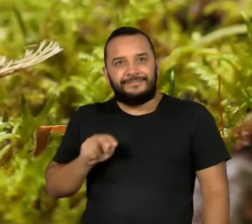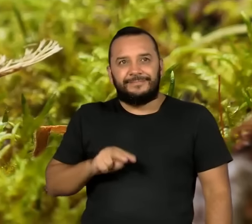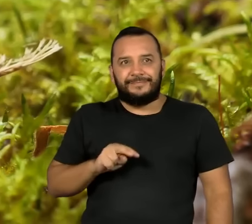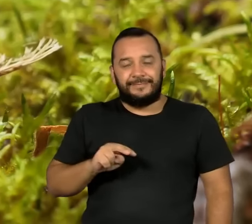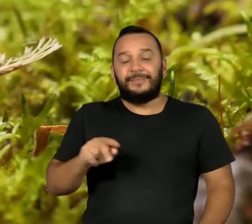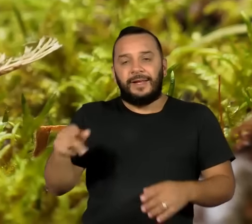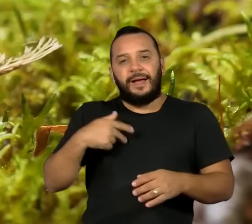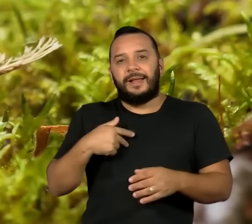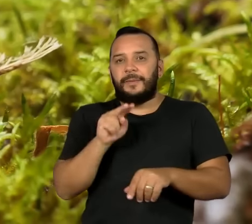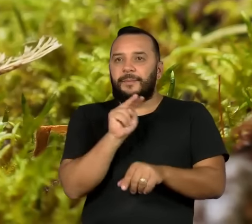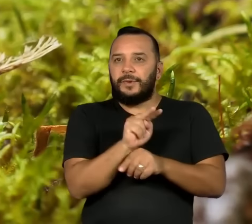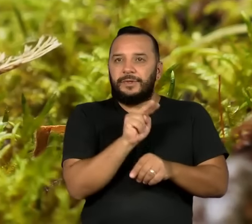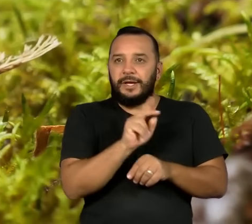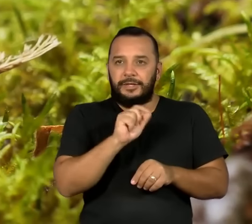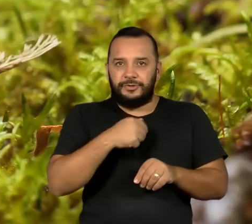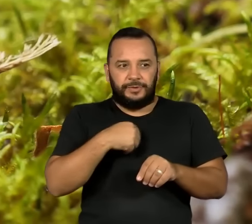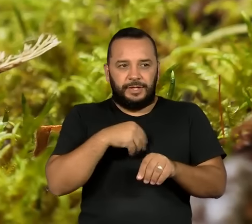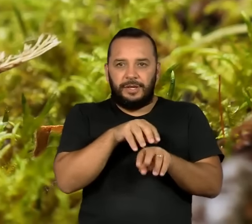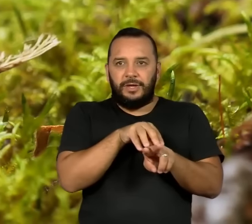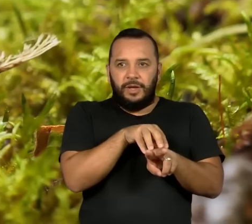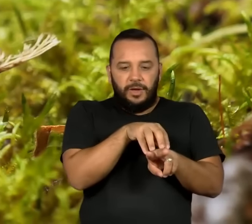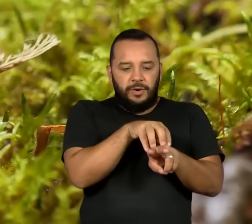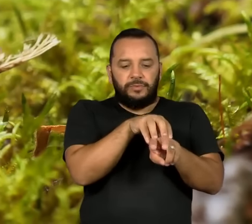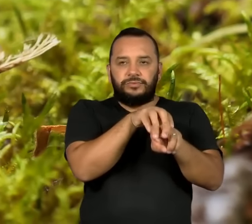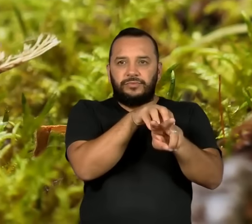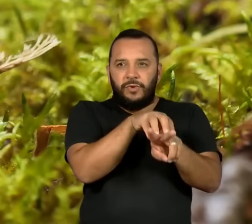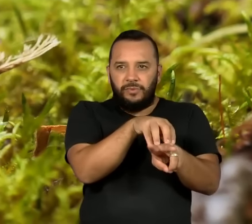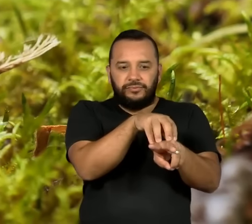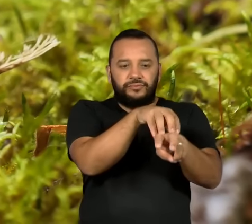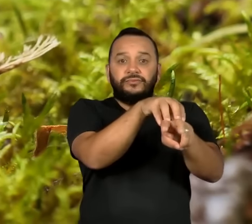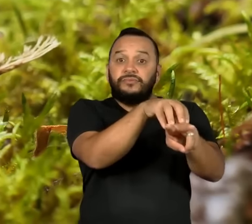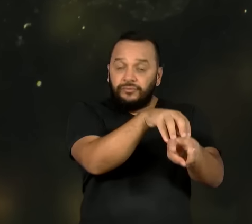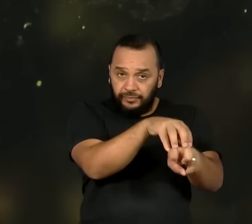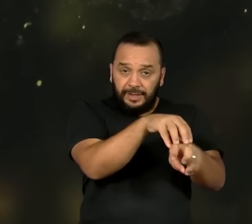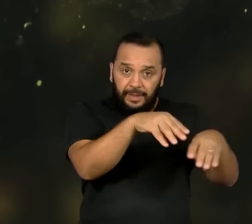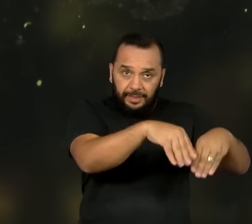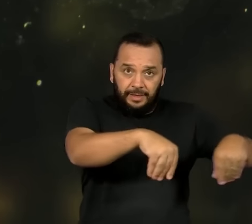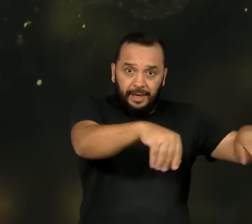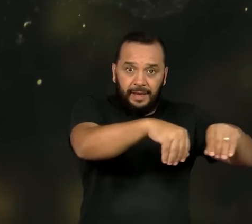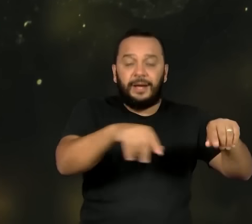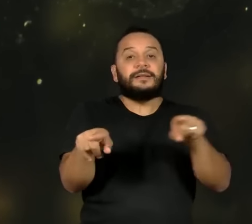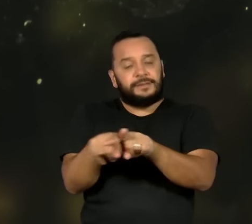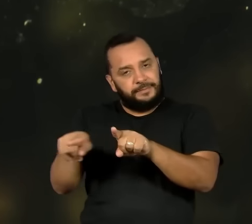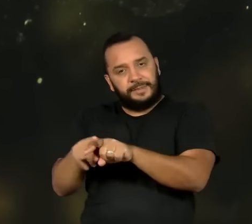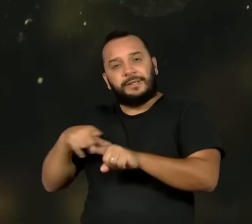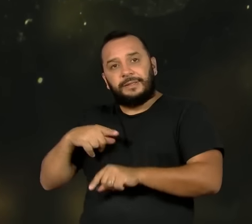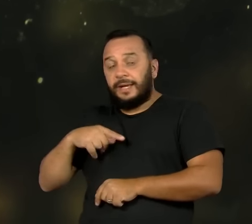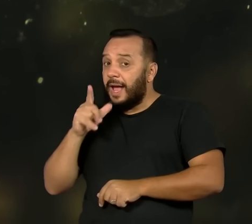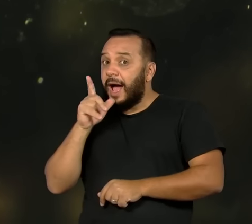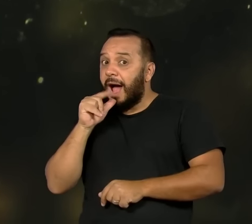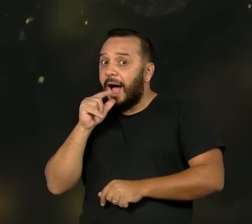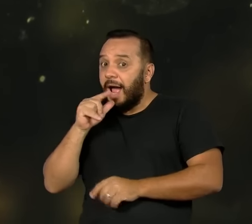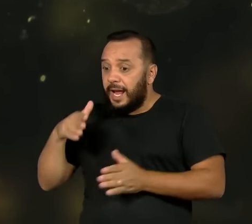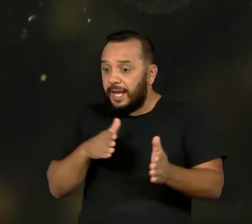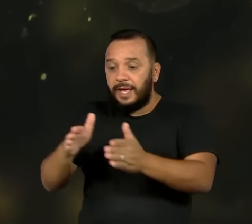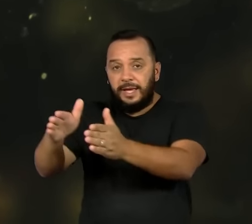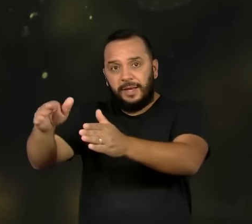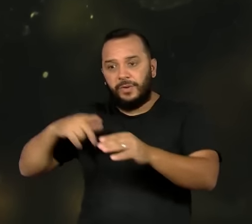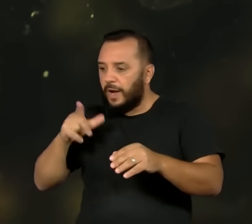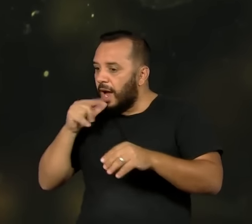protegem os moluscos, que estão presentes também em ambientes terrestres e de água doce, como rios e lagoas.